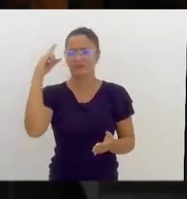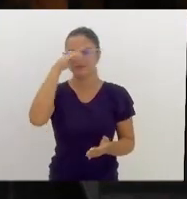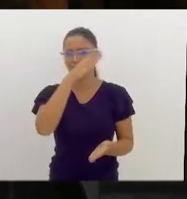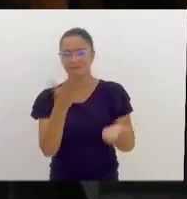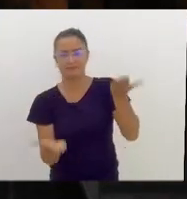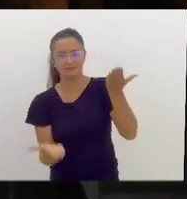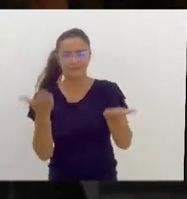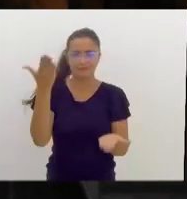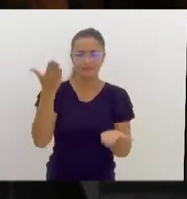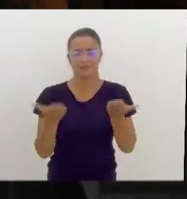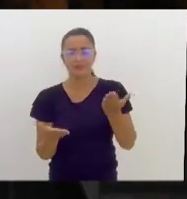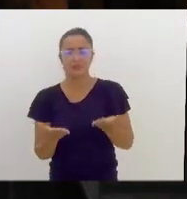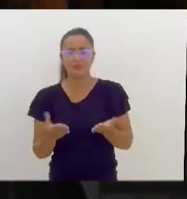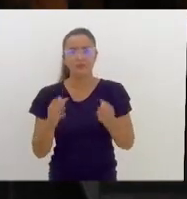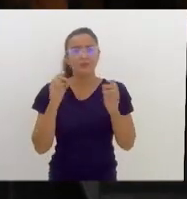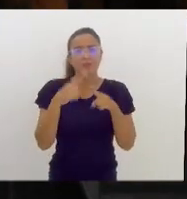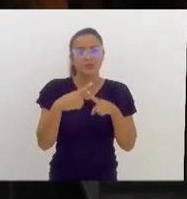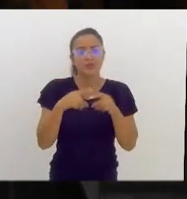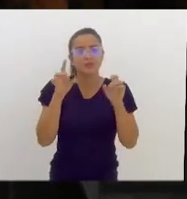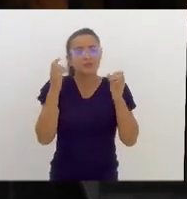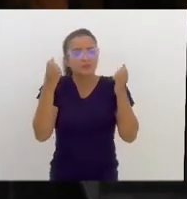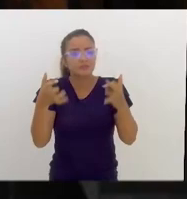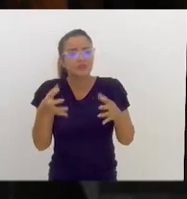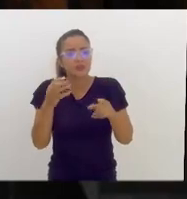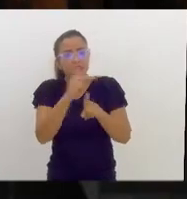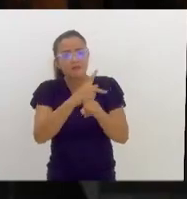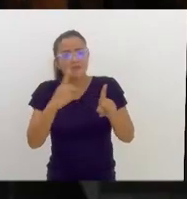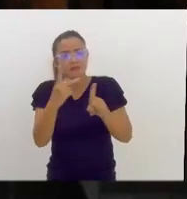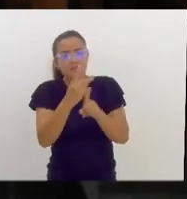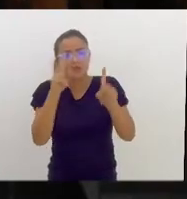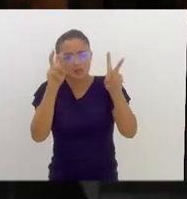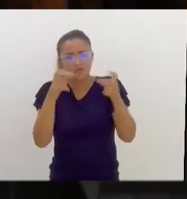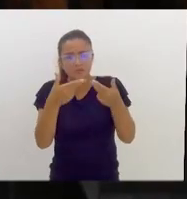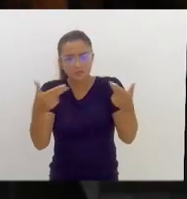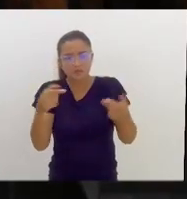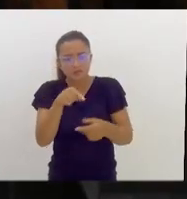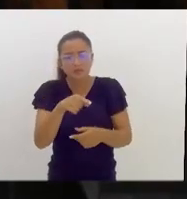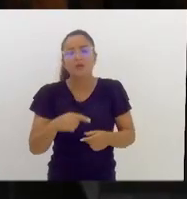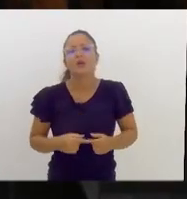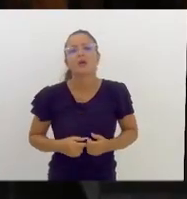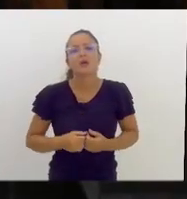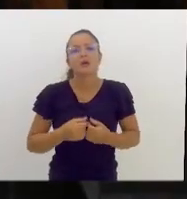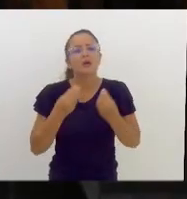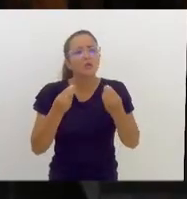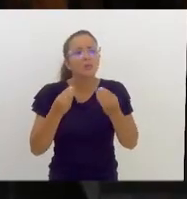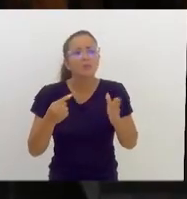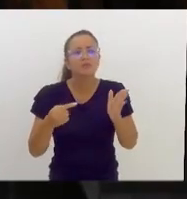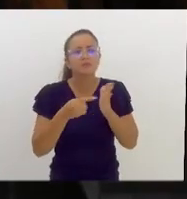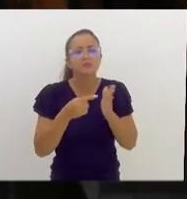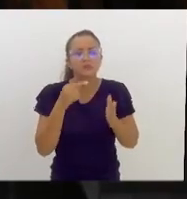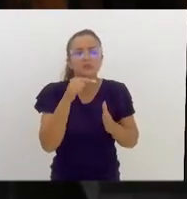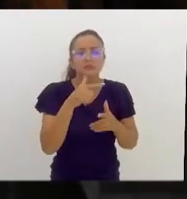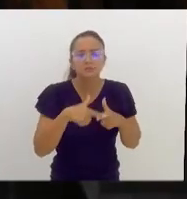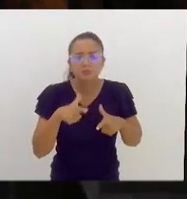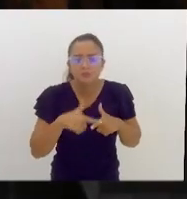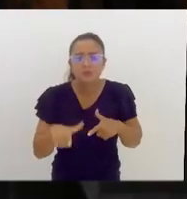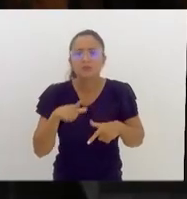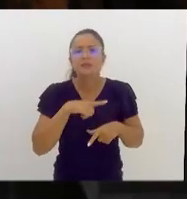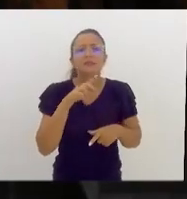importância dessa questão previdenciária e como a gente na CPI consegue apontar esses problemas e apontar